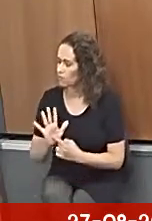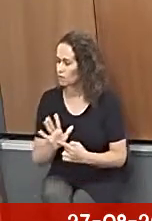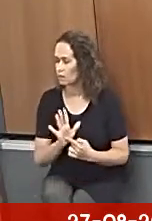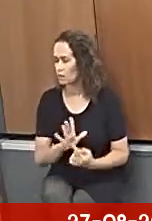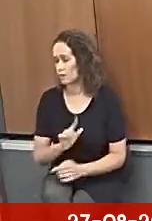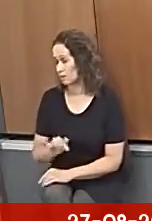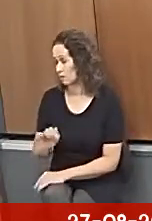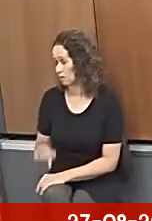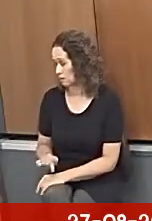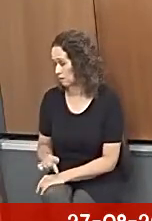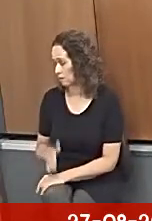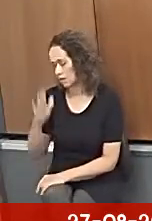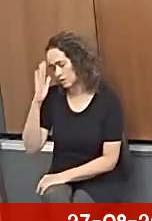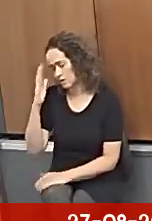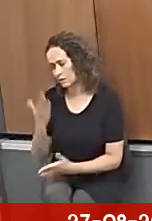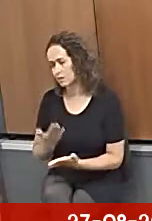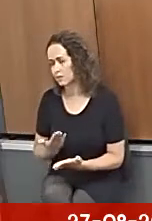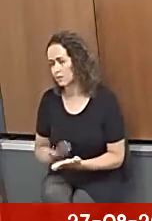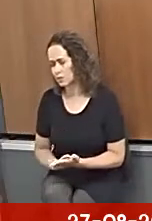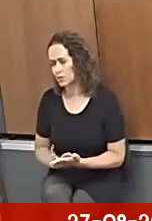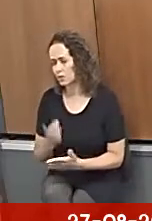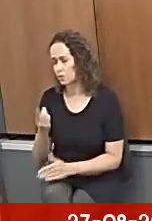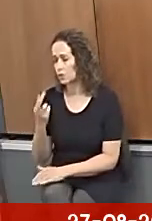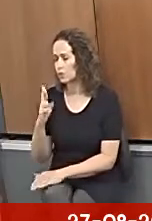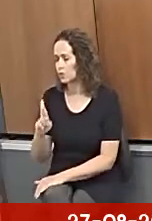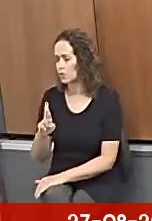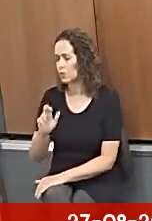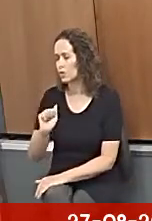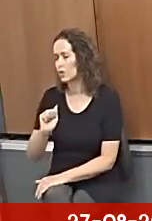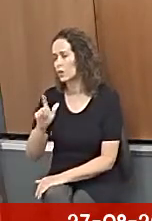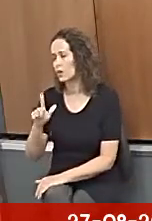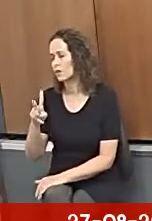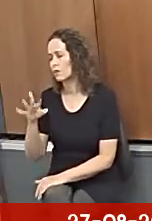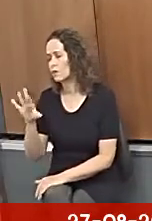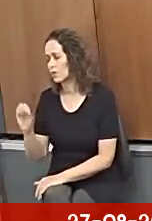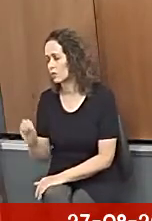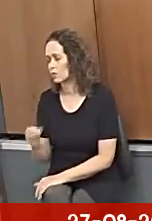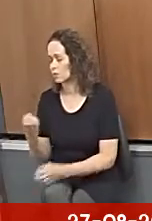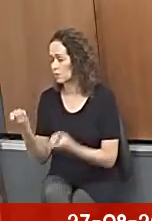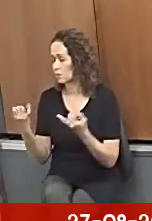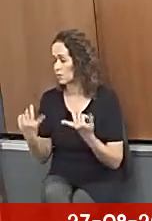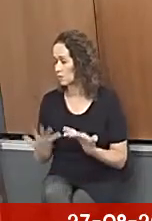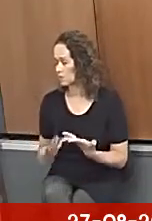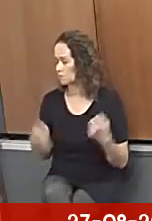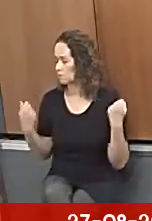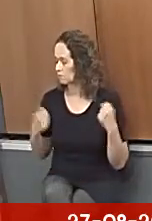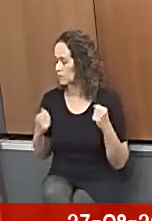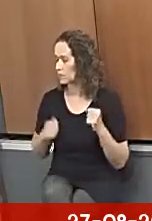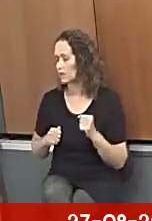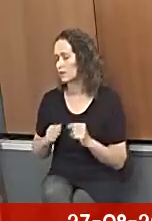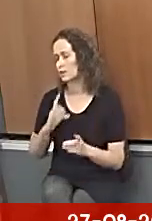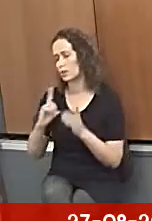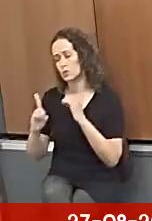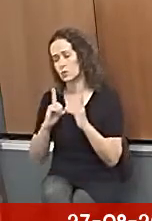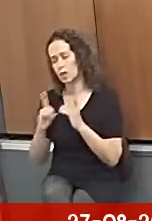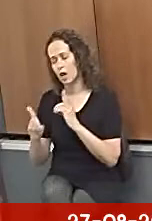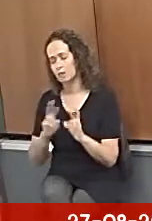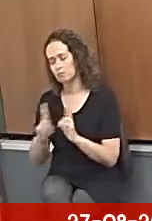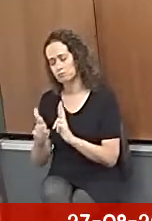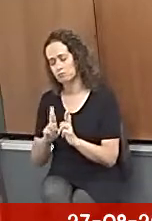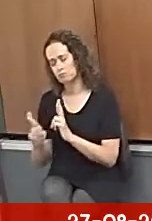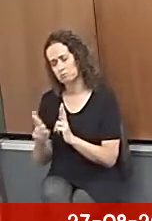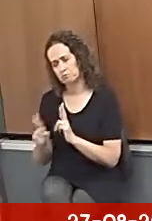eu acredito que como o doutor raúl colocou a gente tem que ter esse canal esse diálogo pra gente